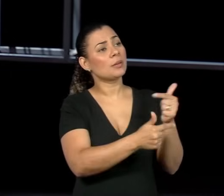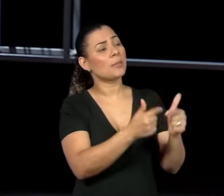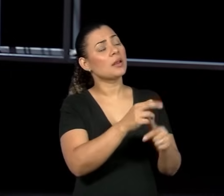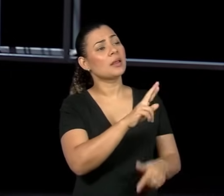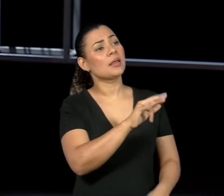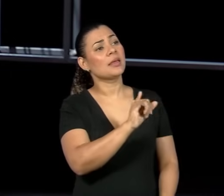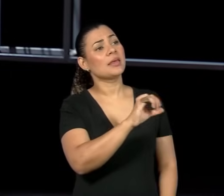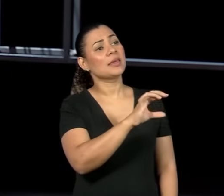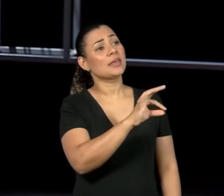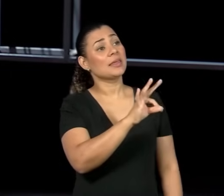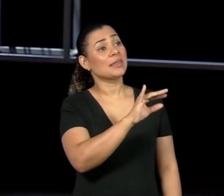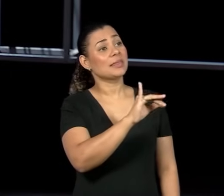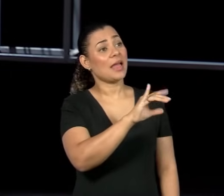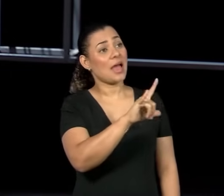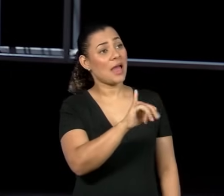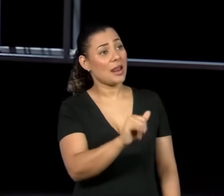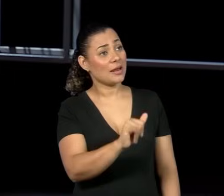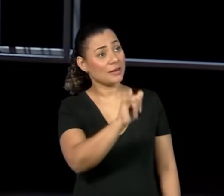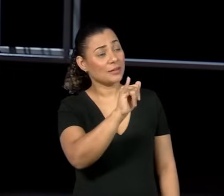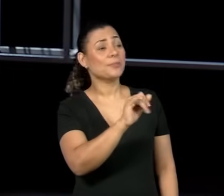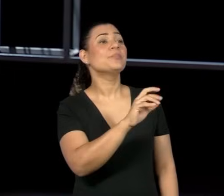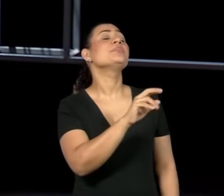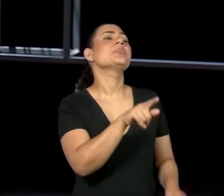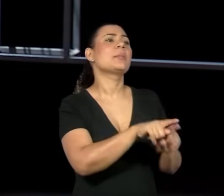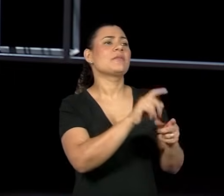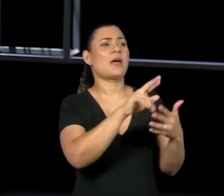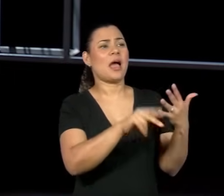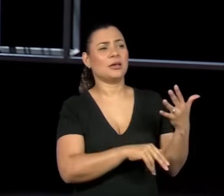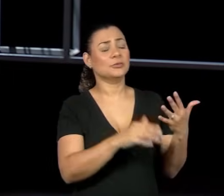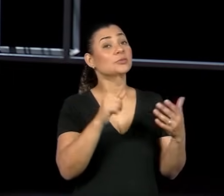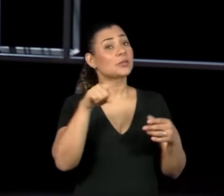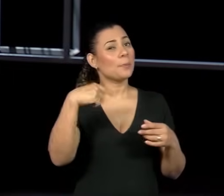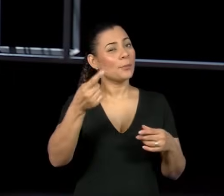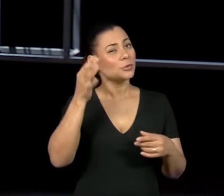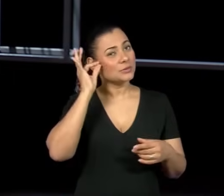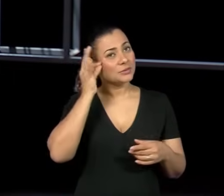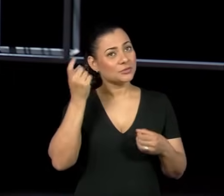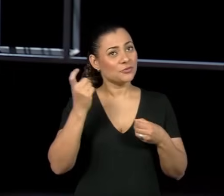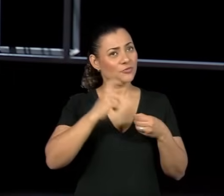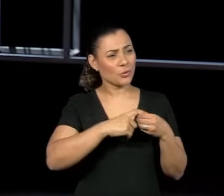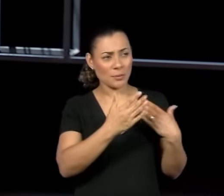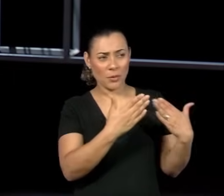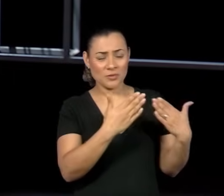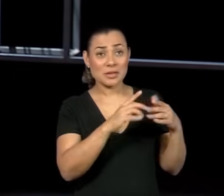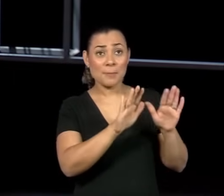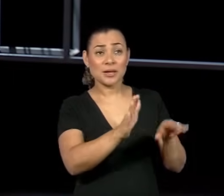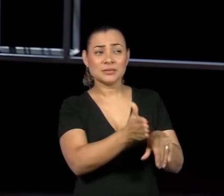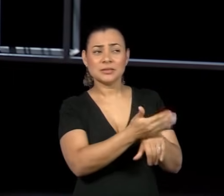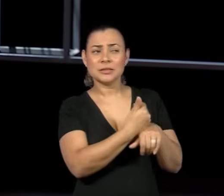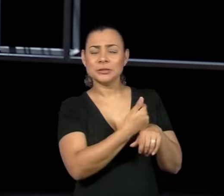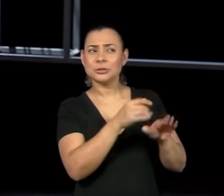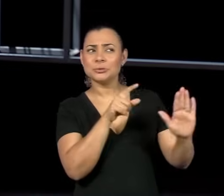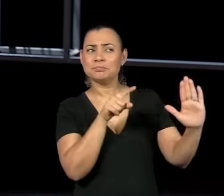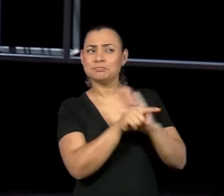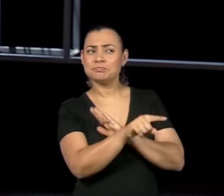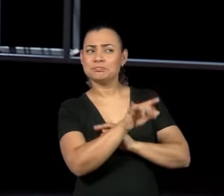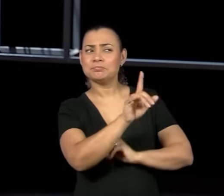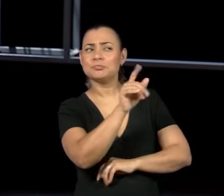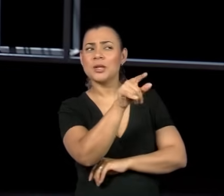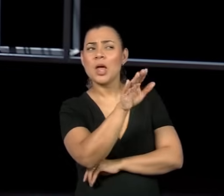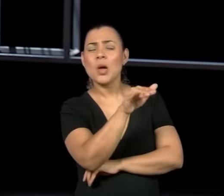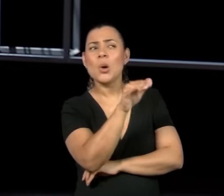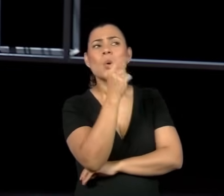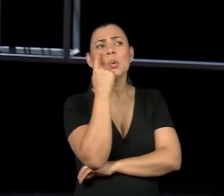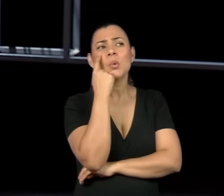com os Titãs e outros ainda aí, mas a gente vai falar sobre tudo isso daqui a pouco. Antes a gente queria saber, né, Atílio, sobre